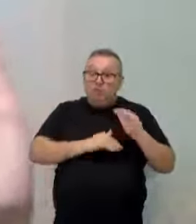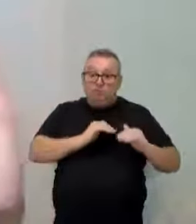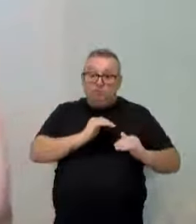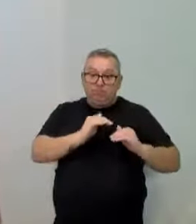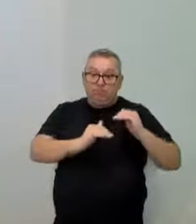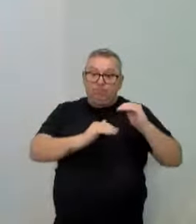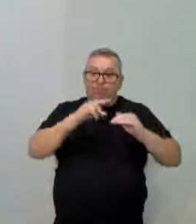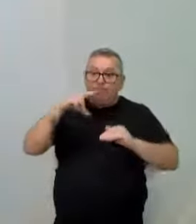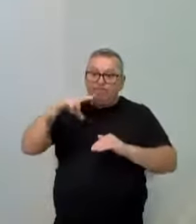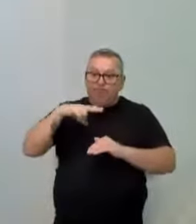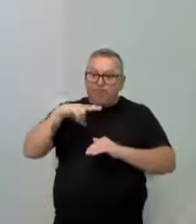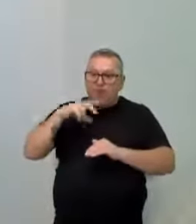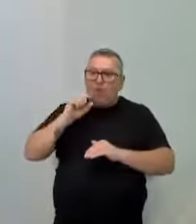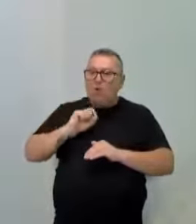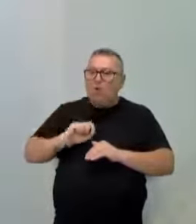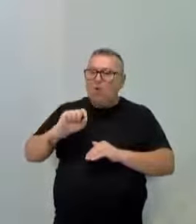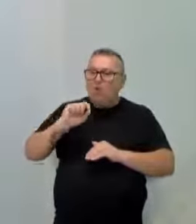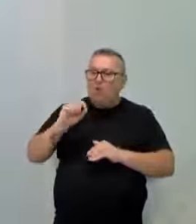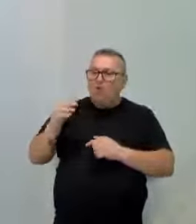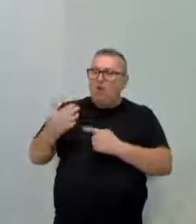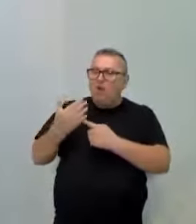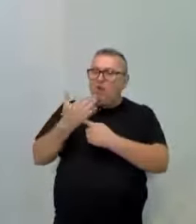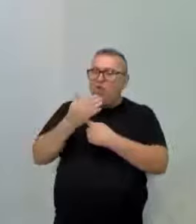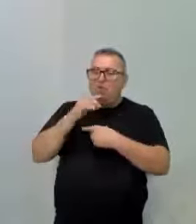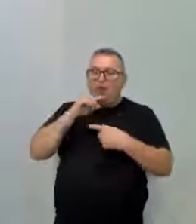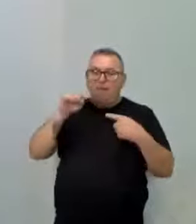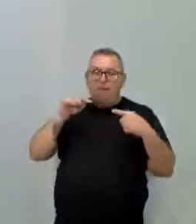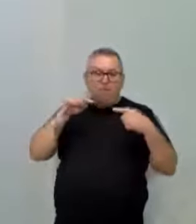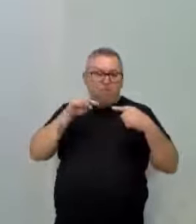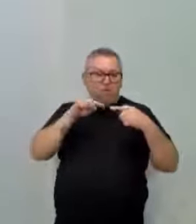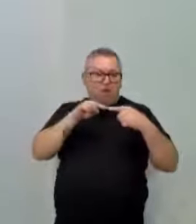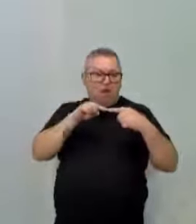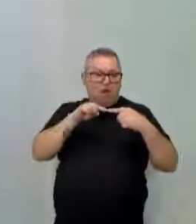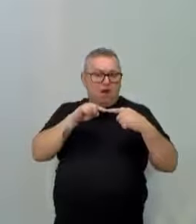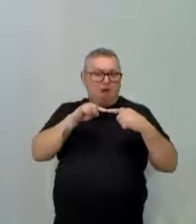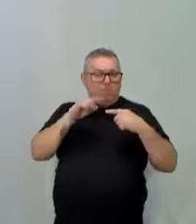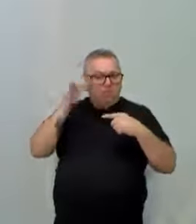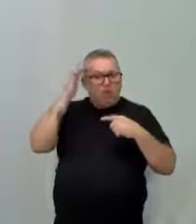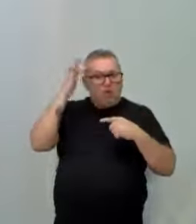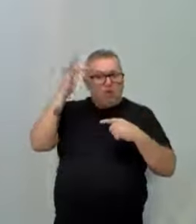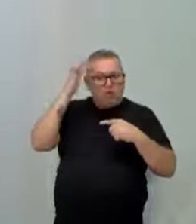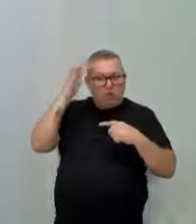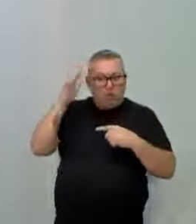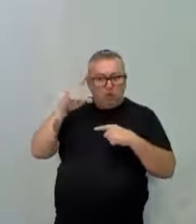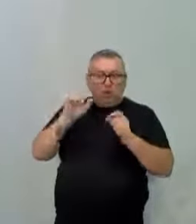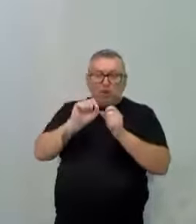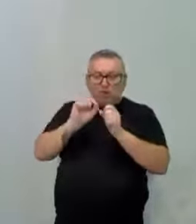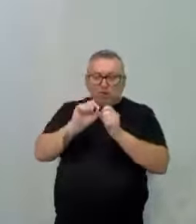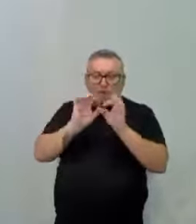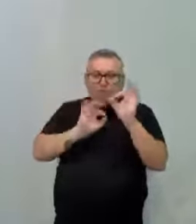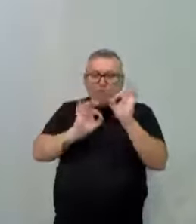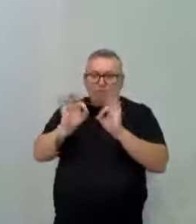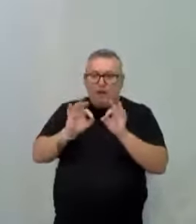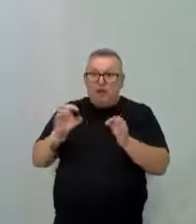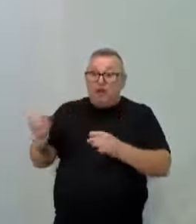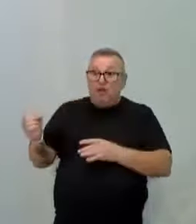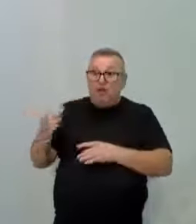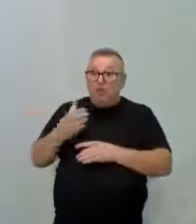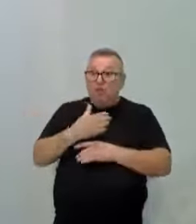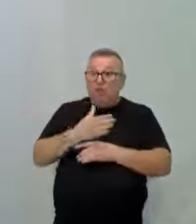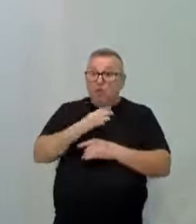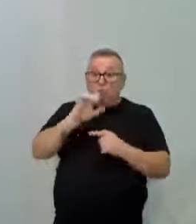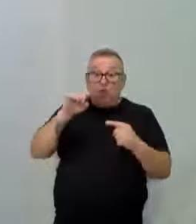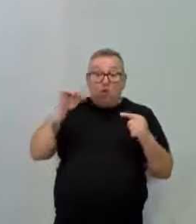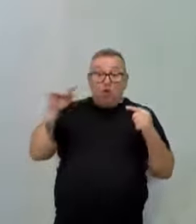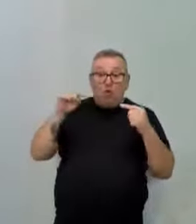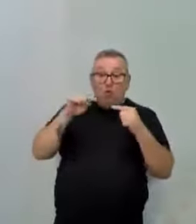aquele plano que vai me ajudar a atingir minhas metas, meus objetivos, traçar novos objetivos, traçar novas